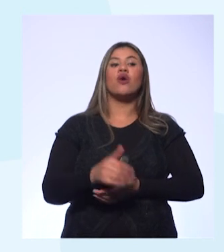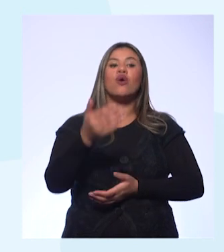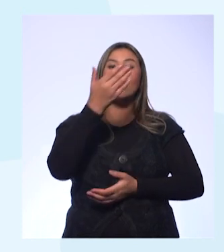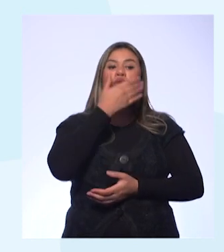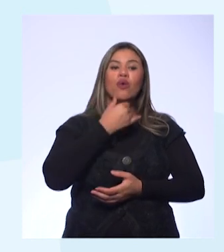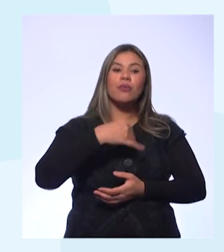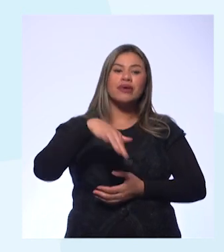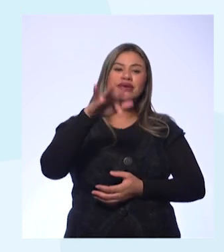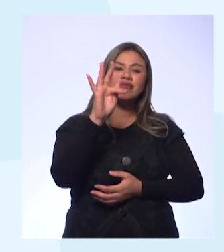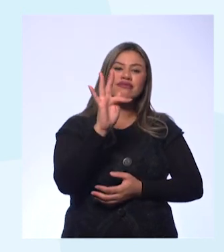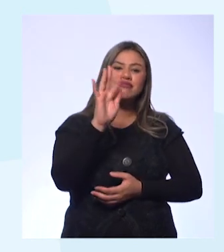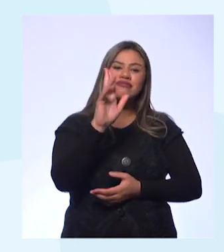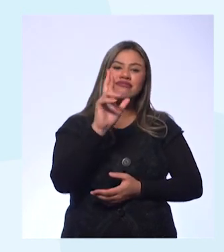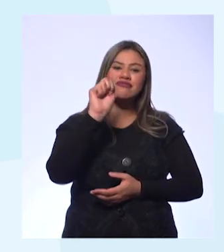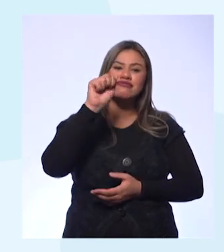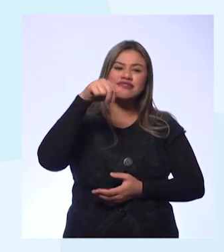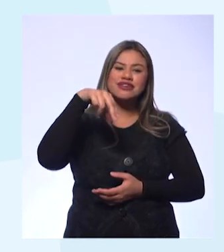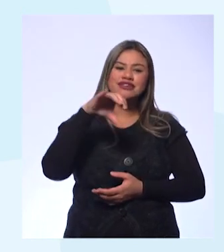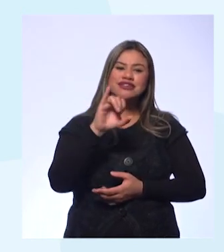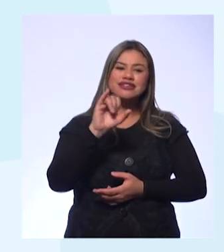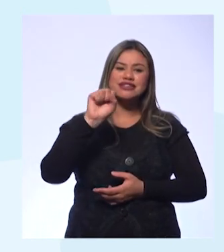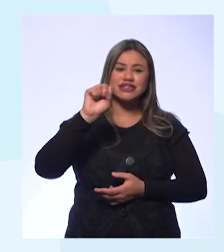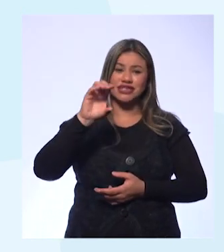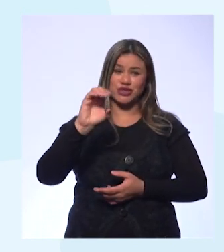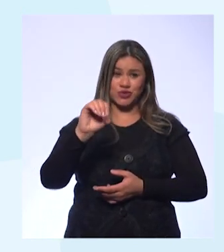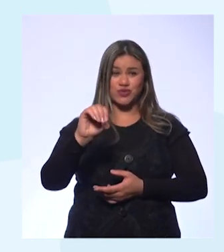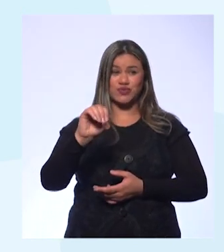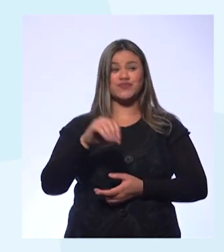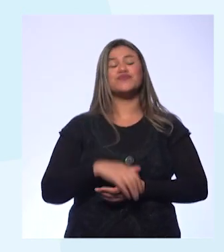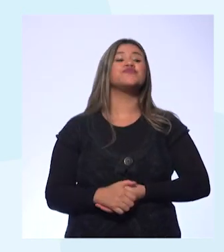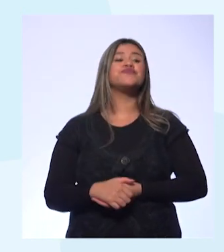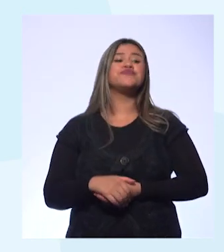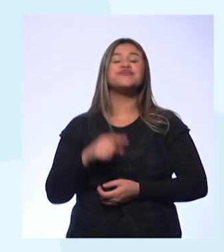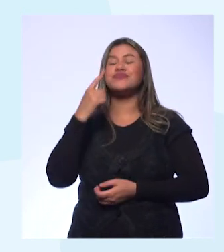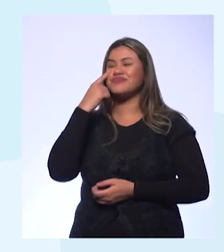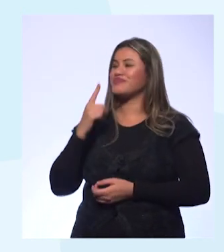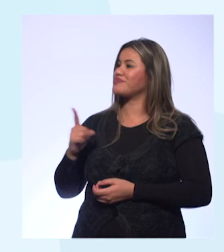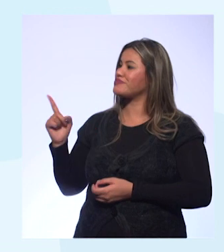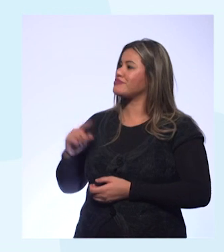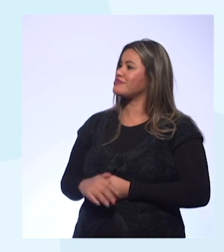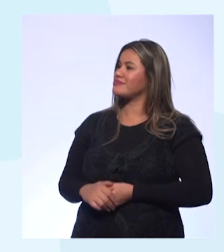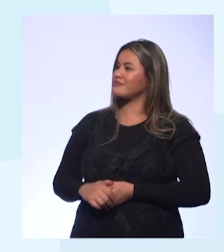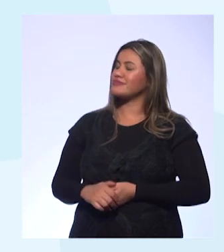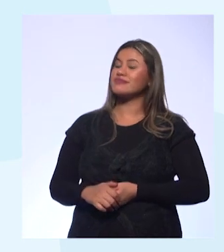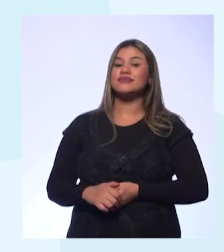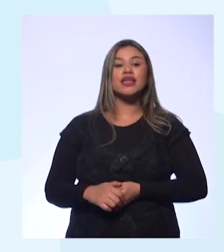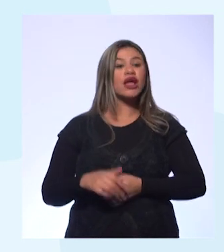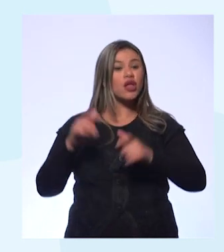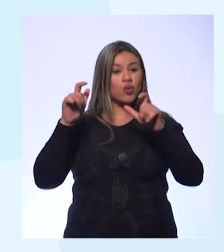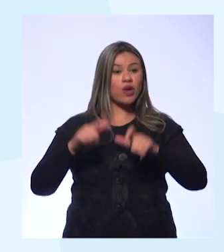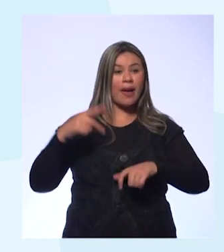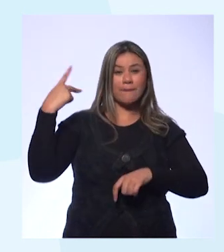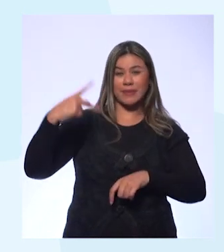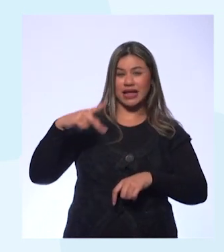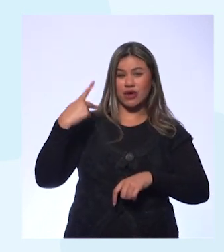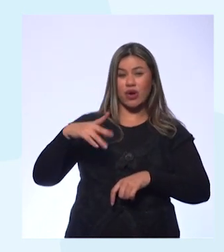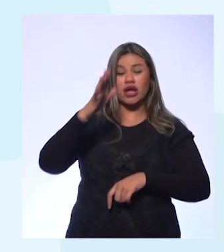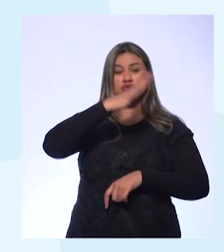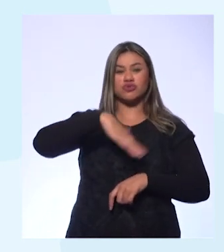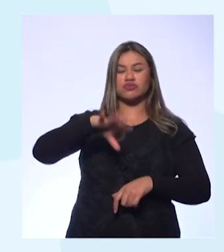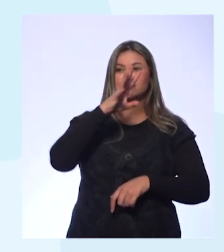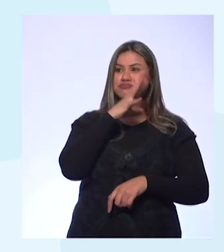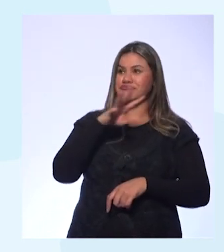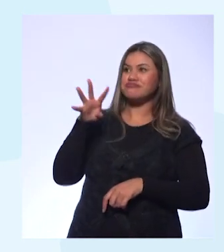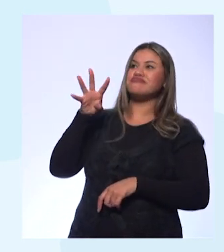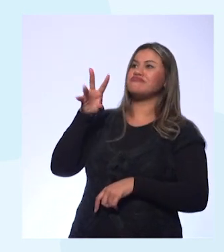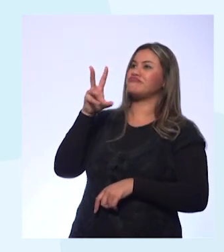López que aquele que eu falei no começo da aula que hoje ela é considerado um herói lá no Paraguai segundo a historiografia